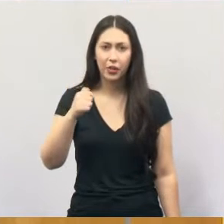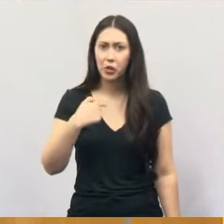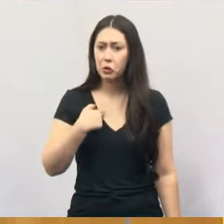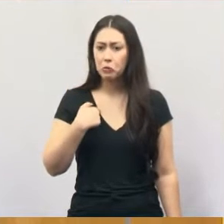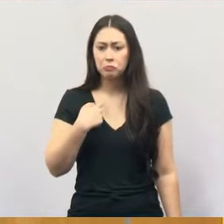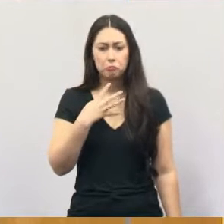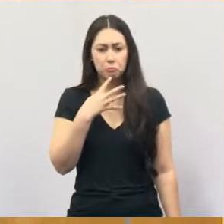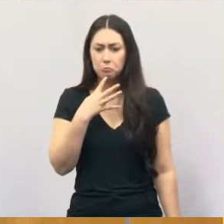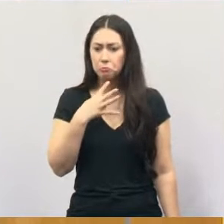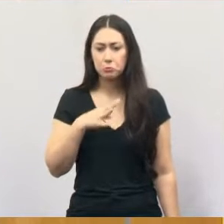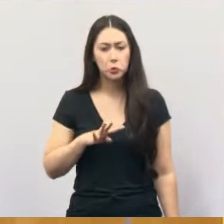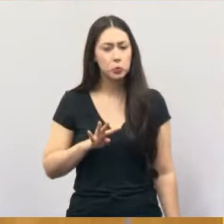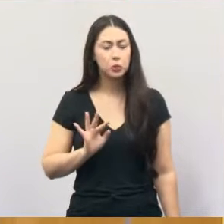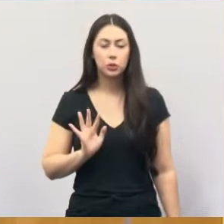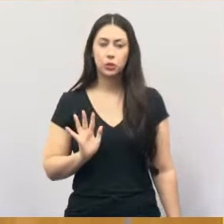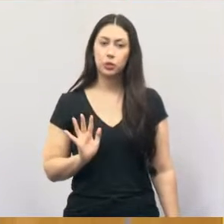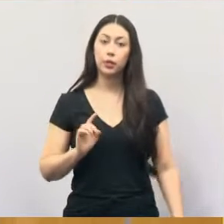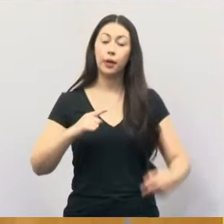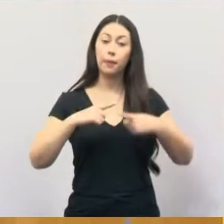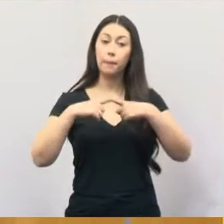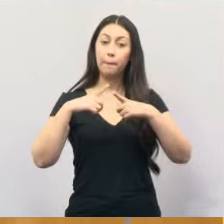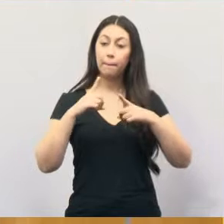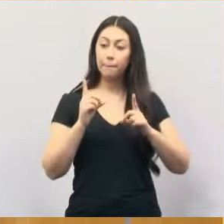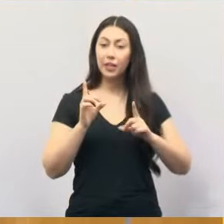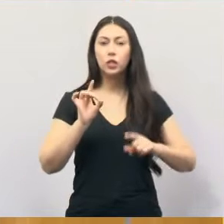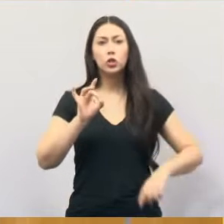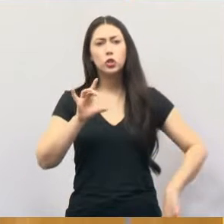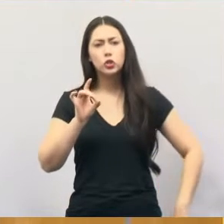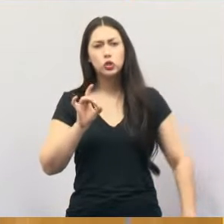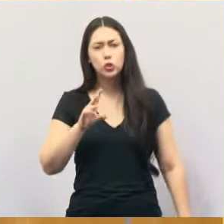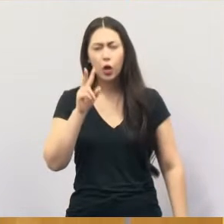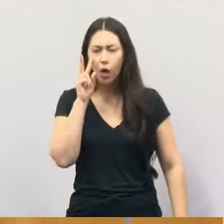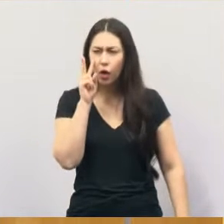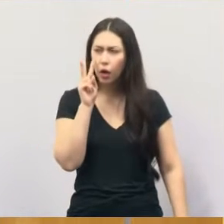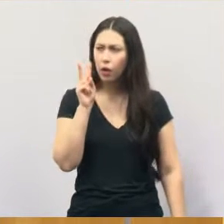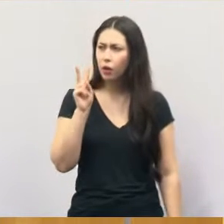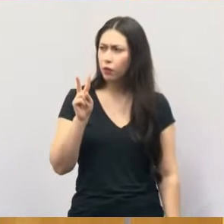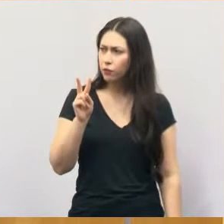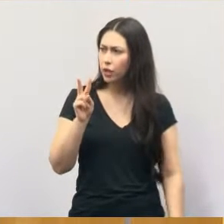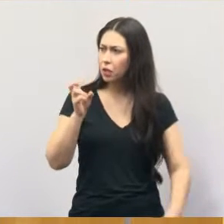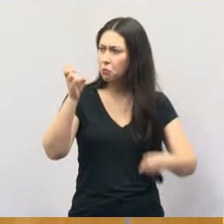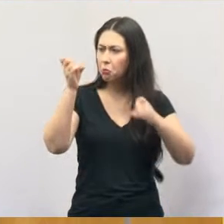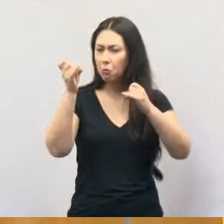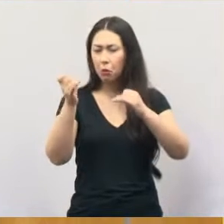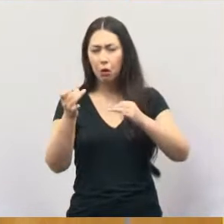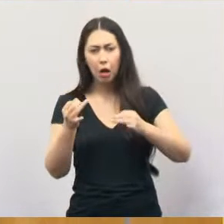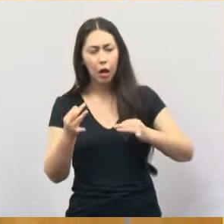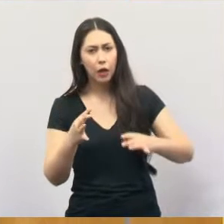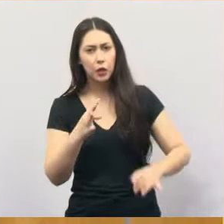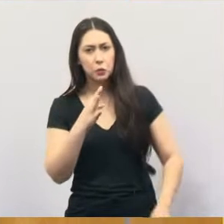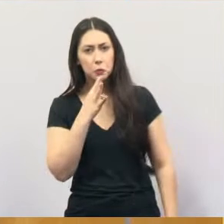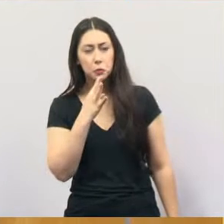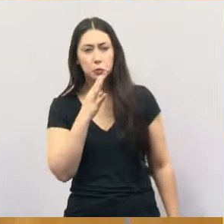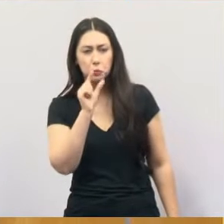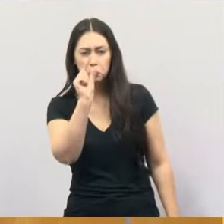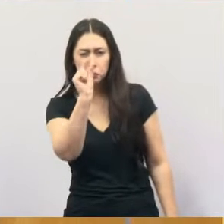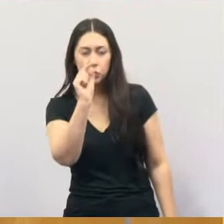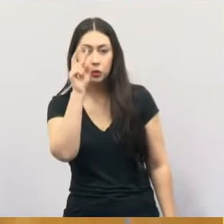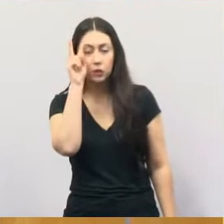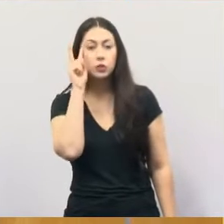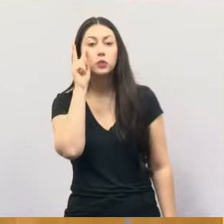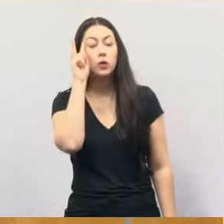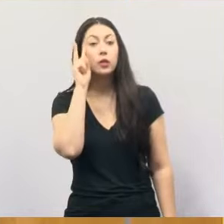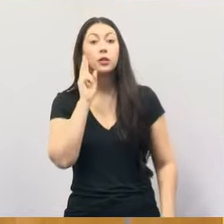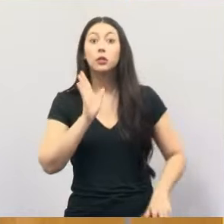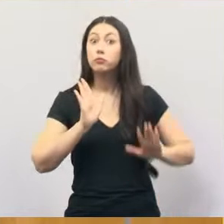assim, pessoalmente, mas só de ouvir as pessoas, só de saber um pouquinho da história,